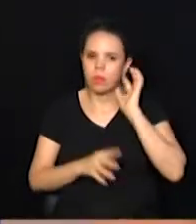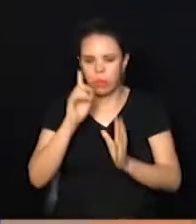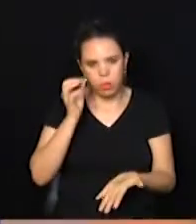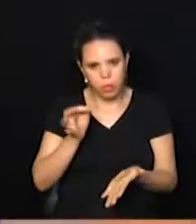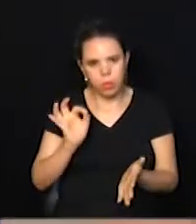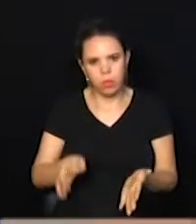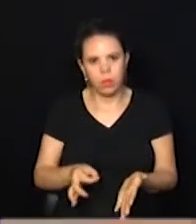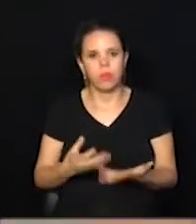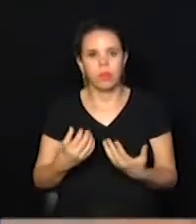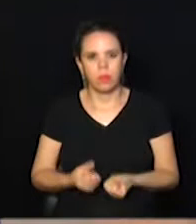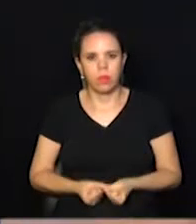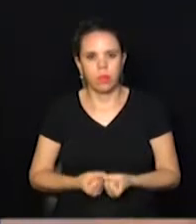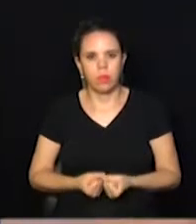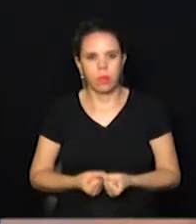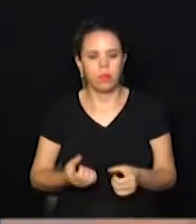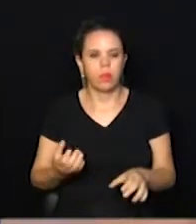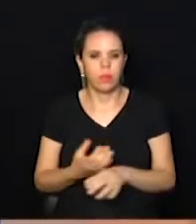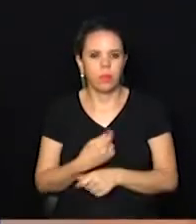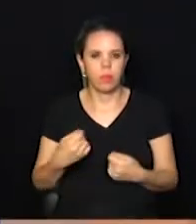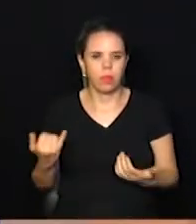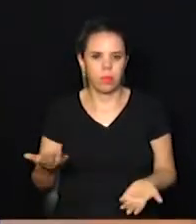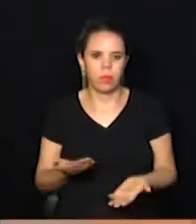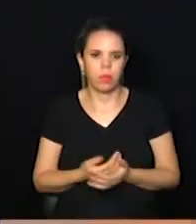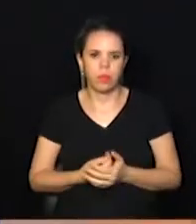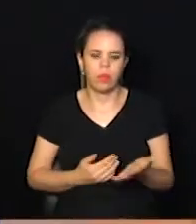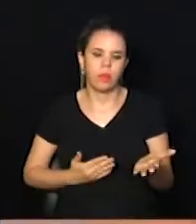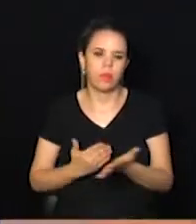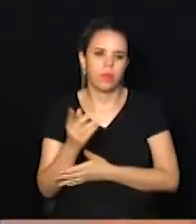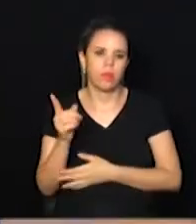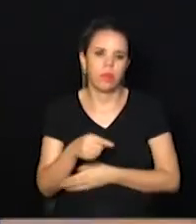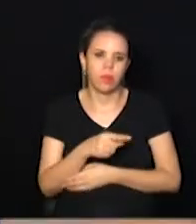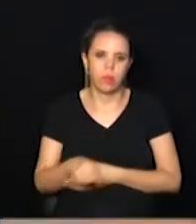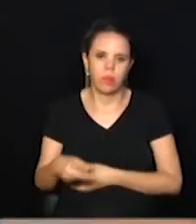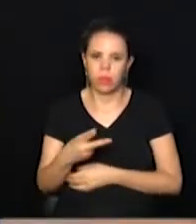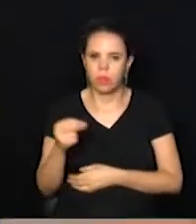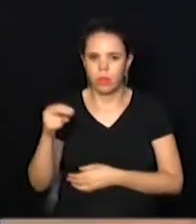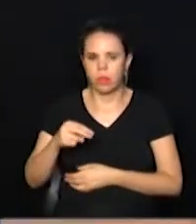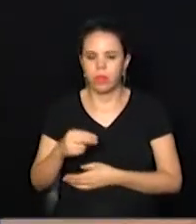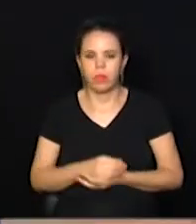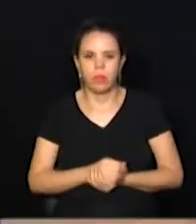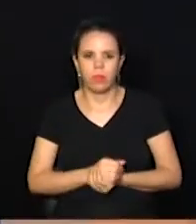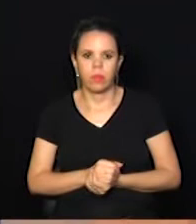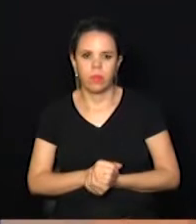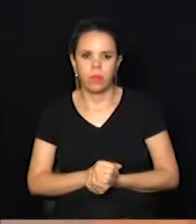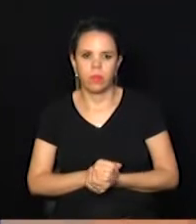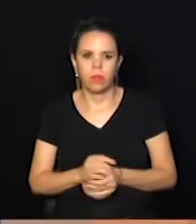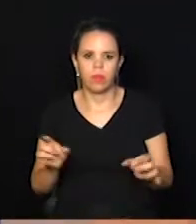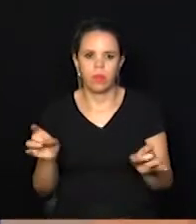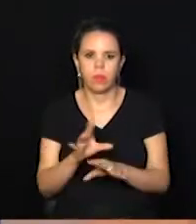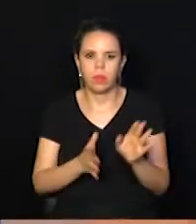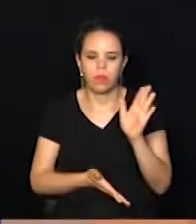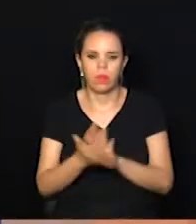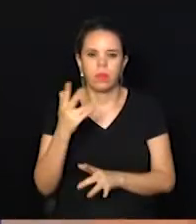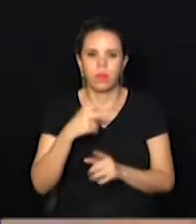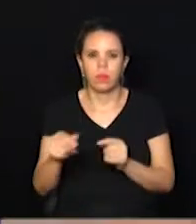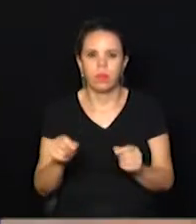e convencido de que era absolutamente necessário a aprovação do feriado do 20 de novembro, né? Então, quando o Toninho sai daquele